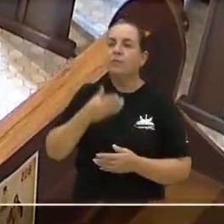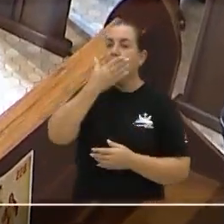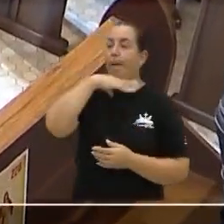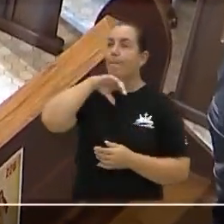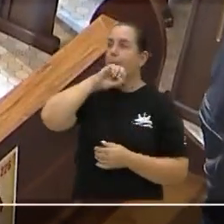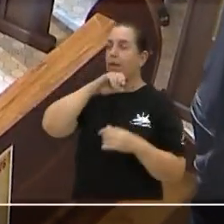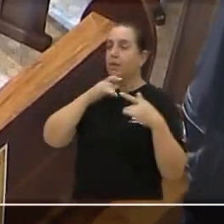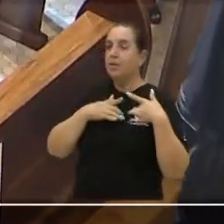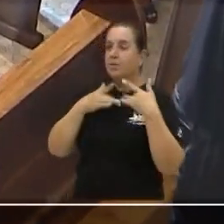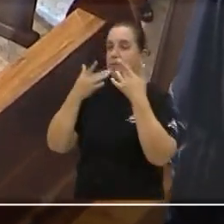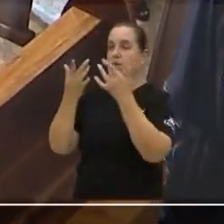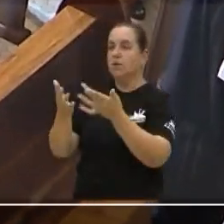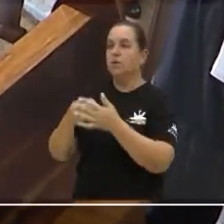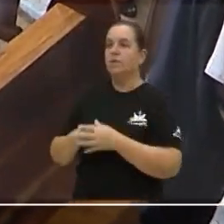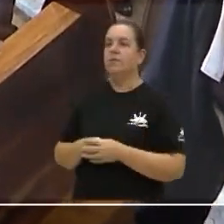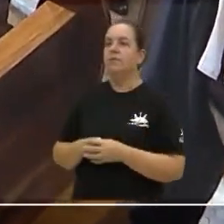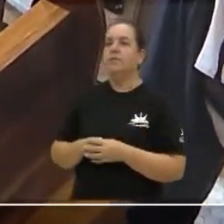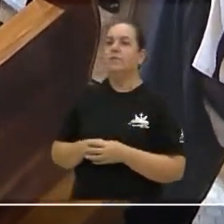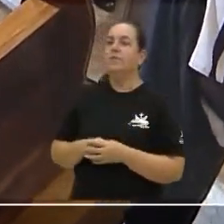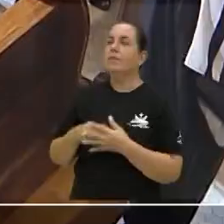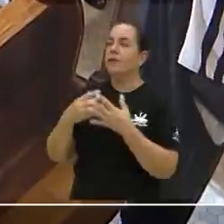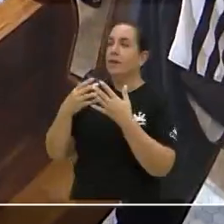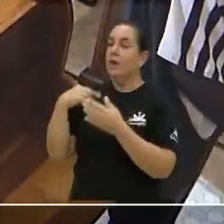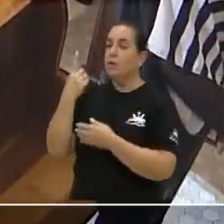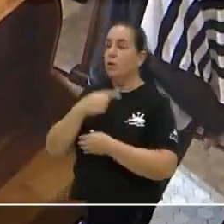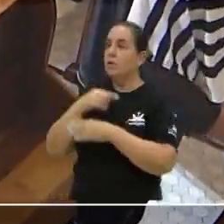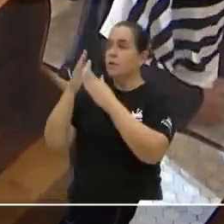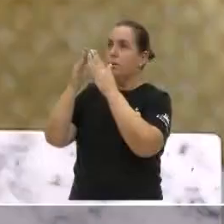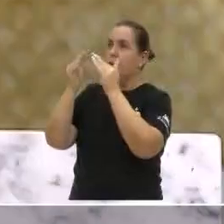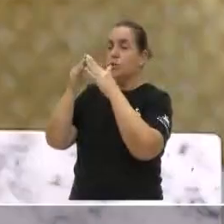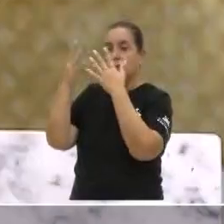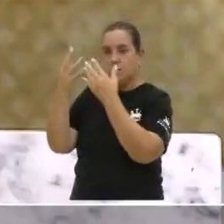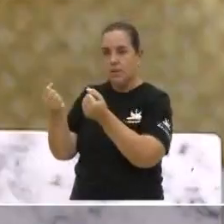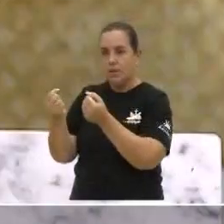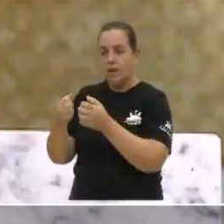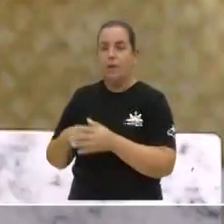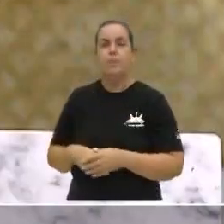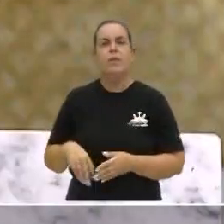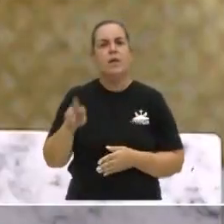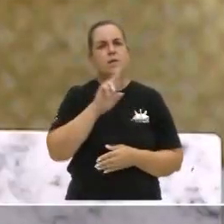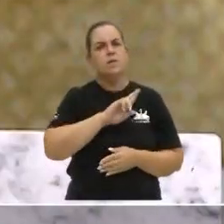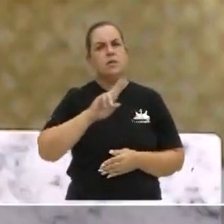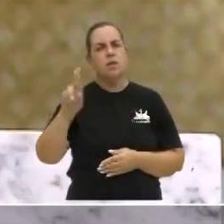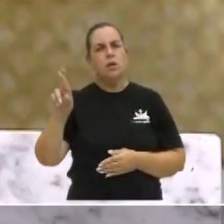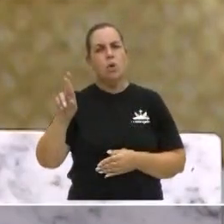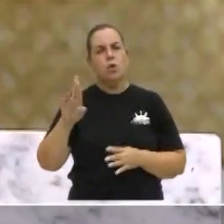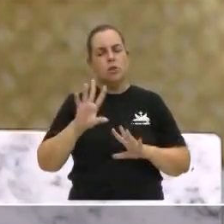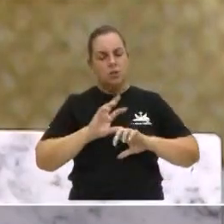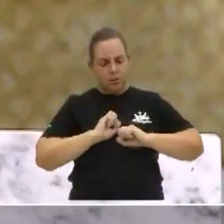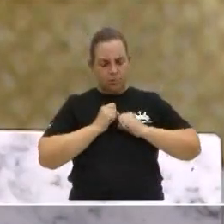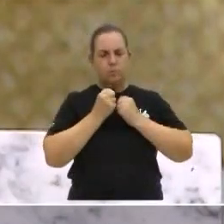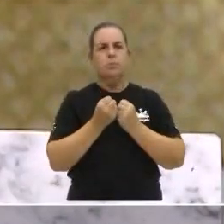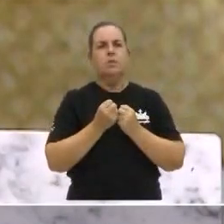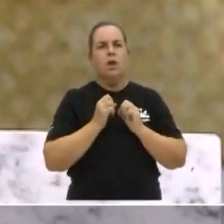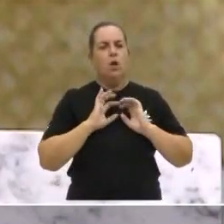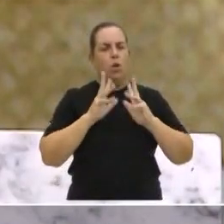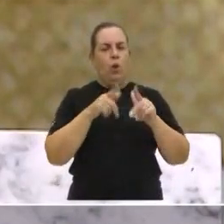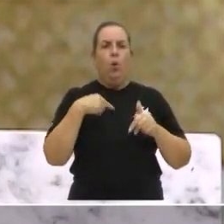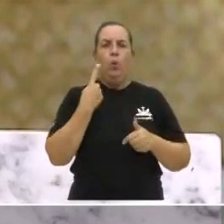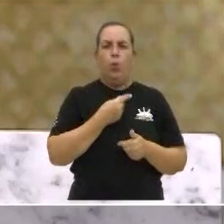das misericórdias, atendei a nossa prece. Senhor, revigorai todos nós